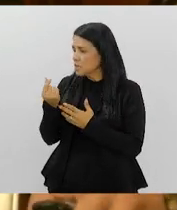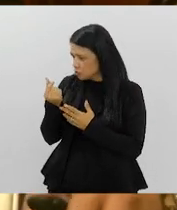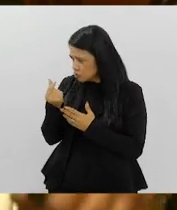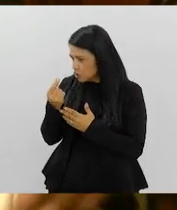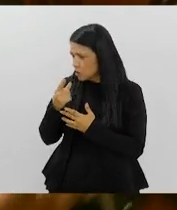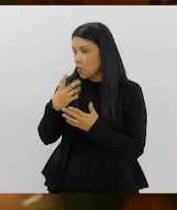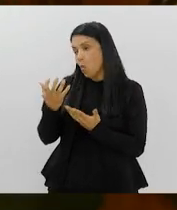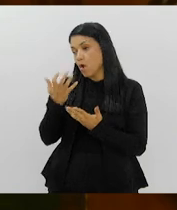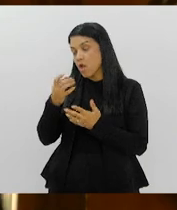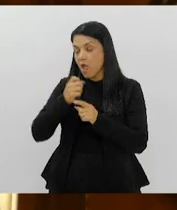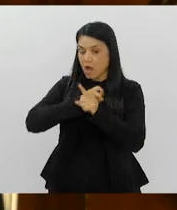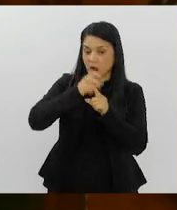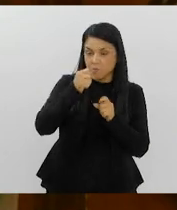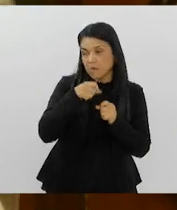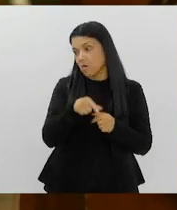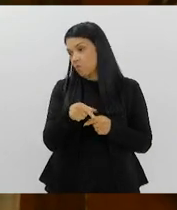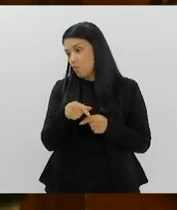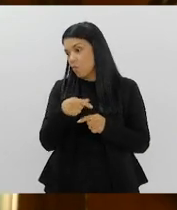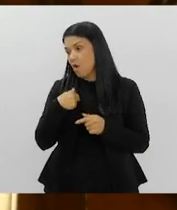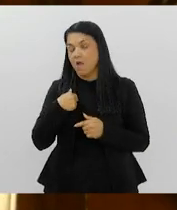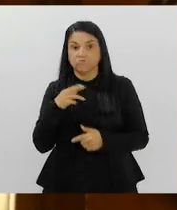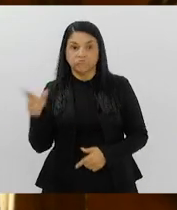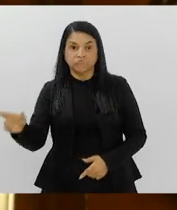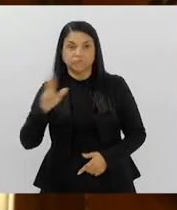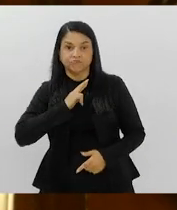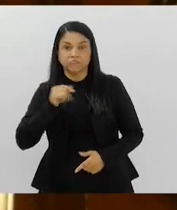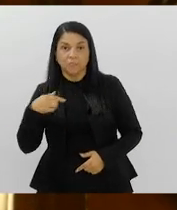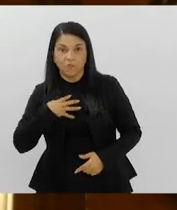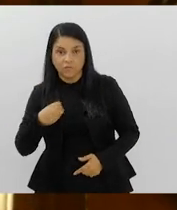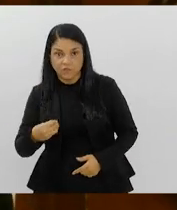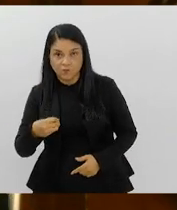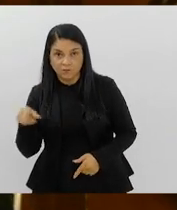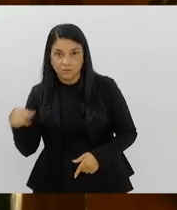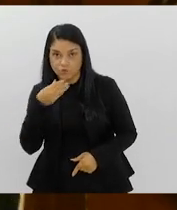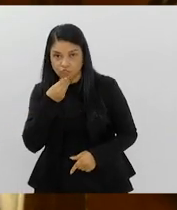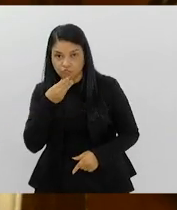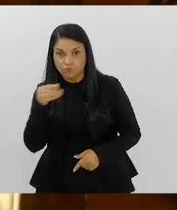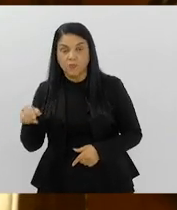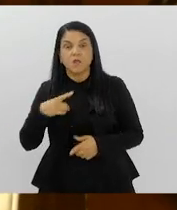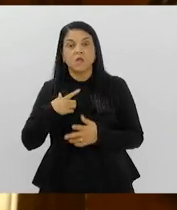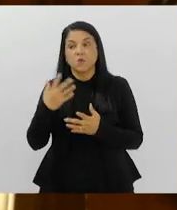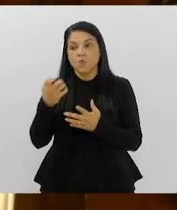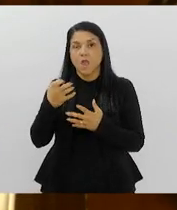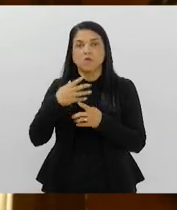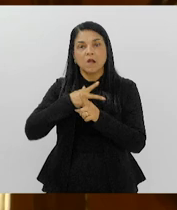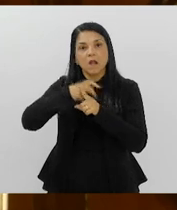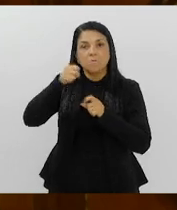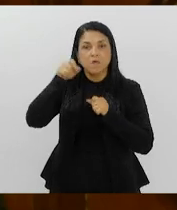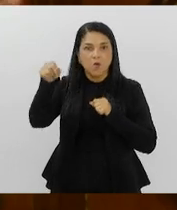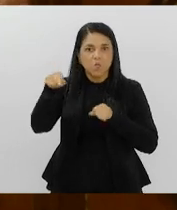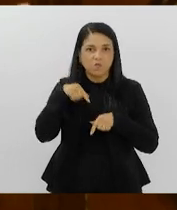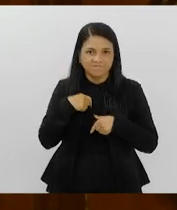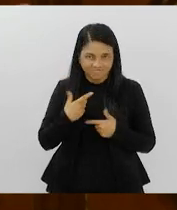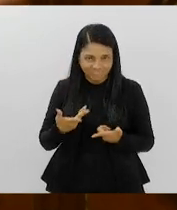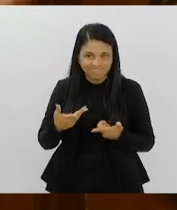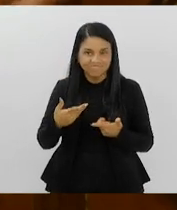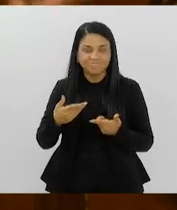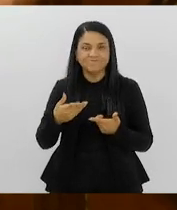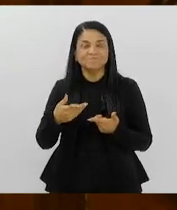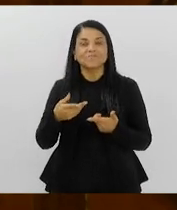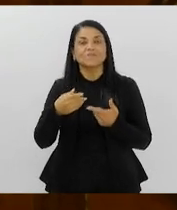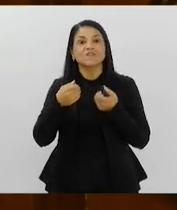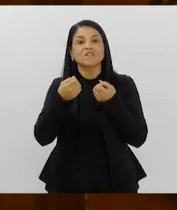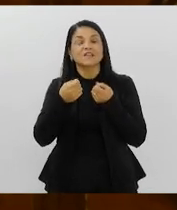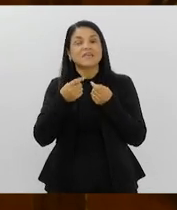campeão. Eu prefiro ser um vencedor. Vou já explicar por que eu trouxe esse relato aqui. Então, nós encerramos a cada dia da semana